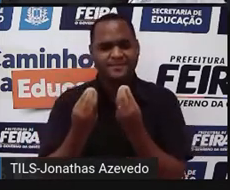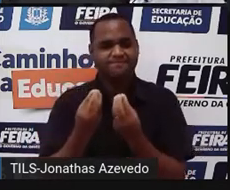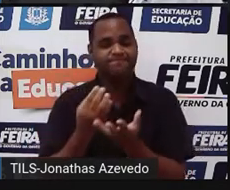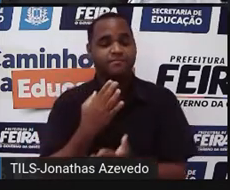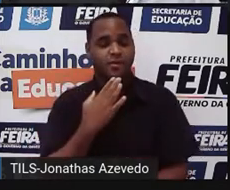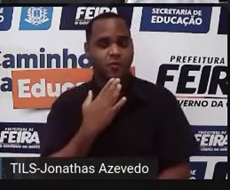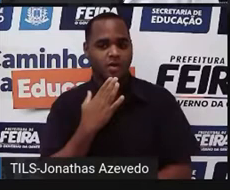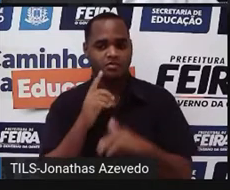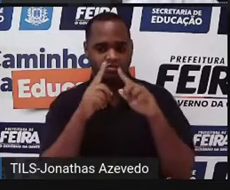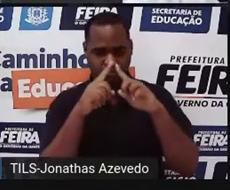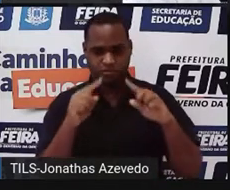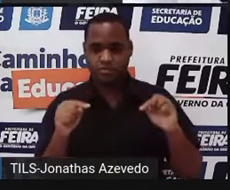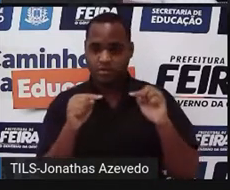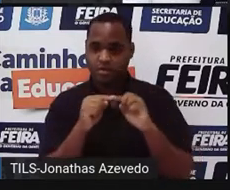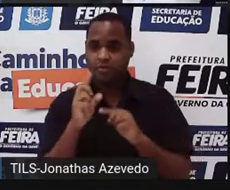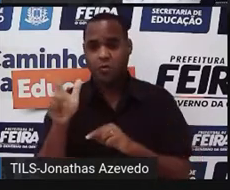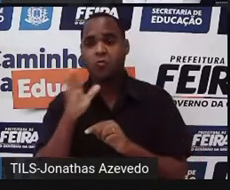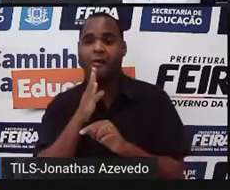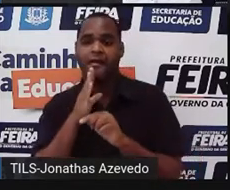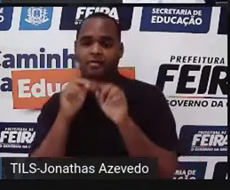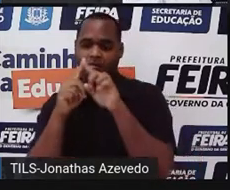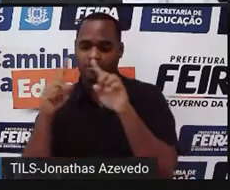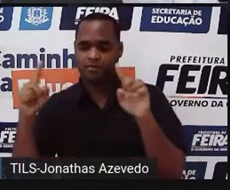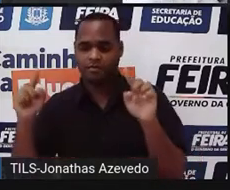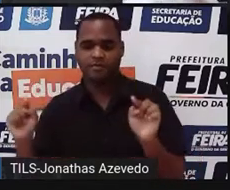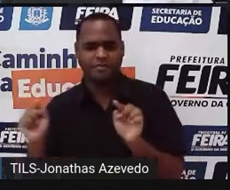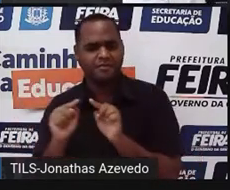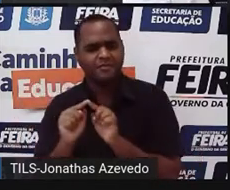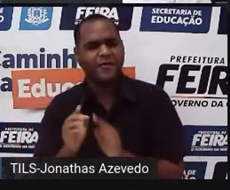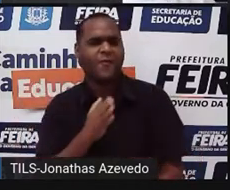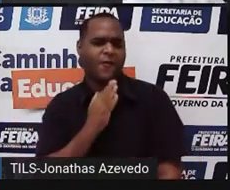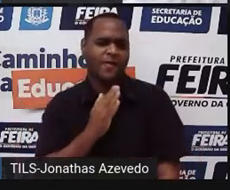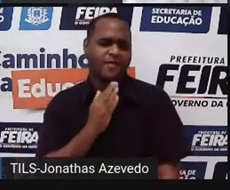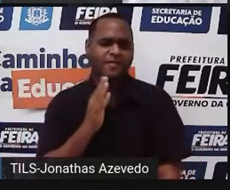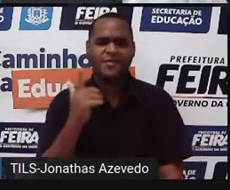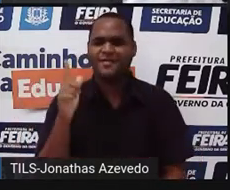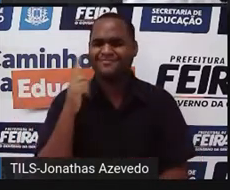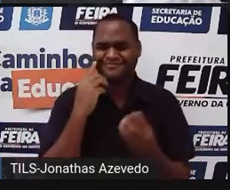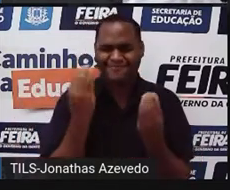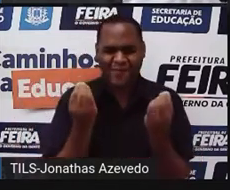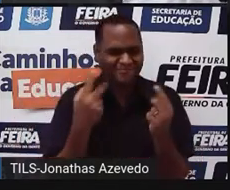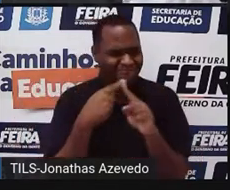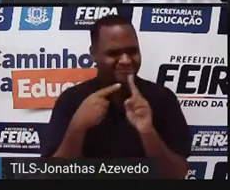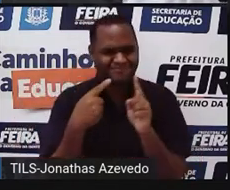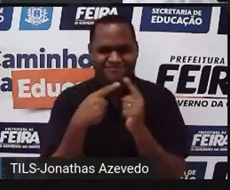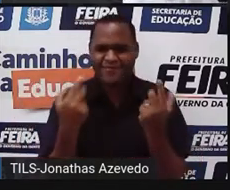o triângulo e eu conheço o retângulo. Como é que o triângulo vai ser retângulo?